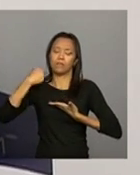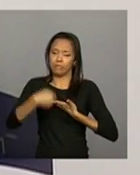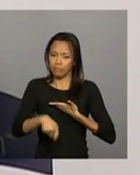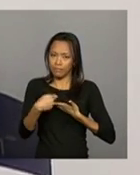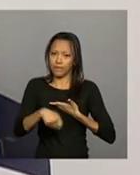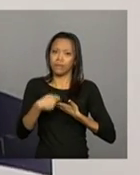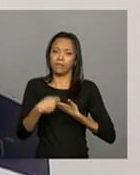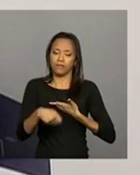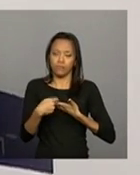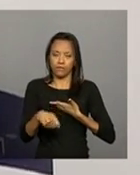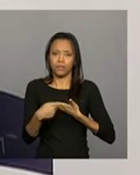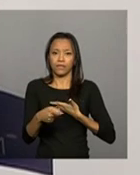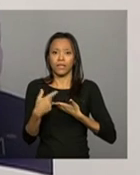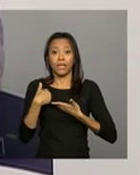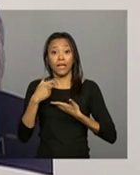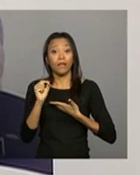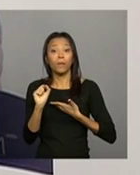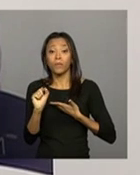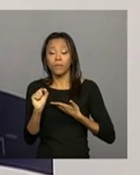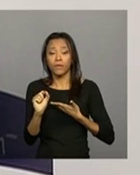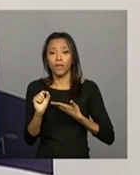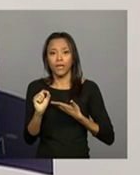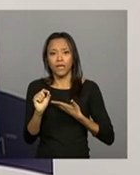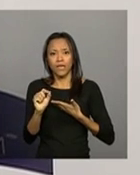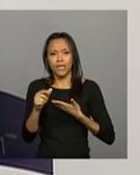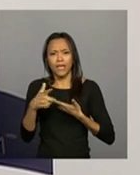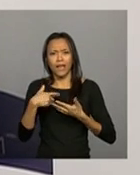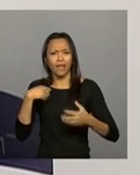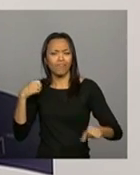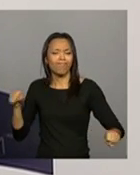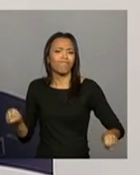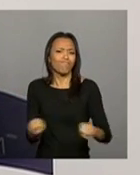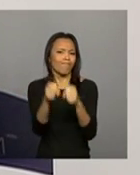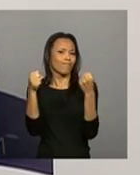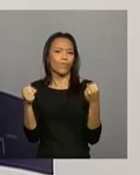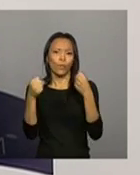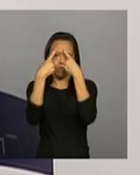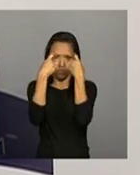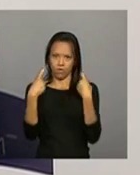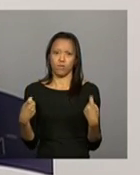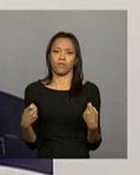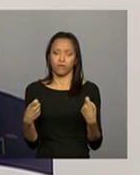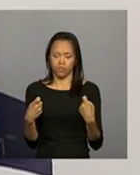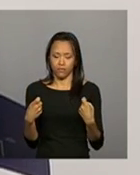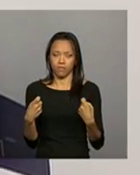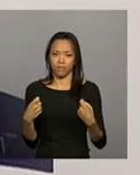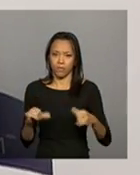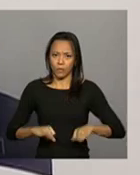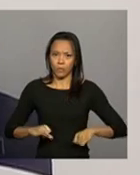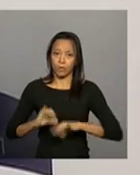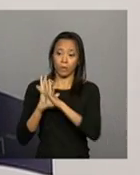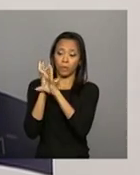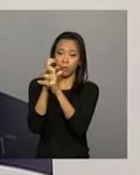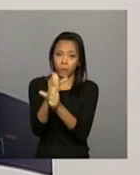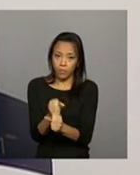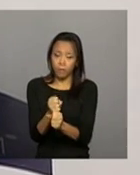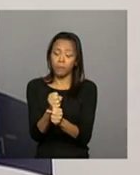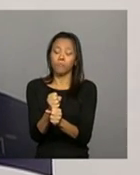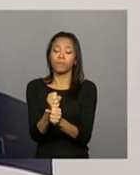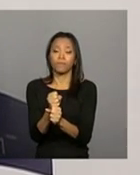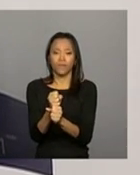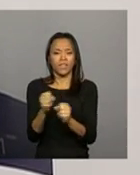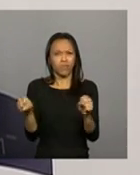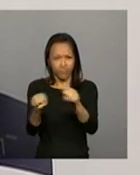necessários para que ela rompa o ciclo da violência, para que ela rompa a perversidade